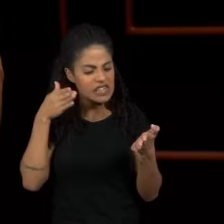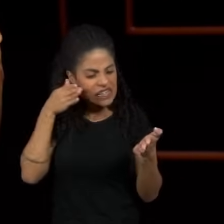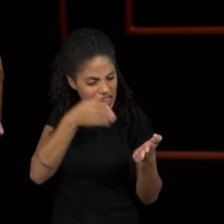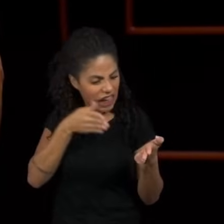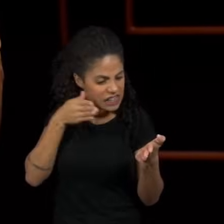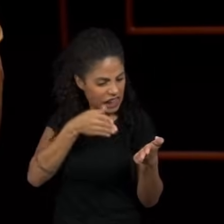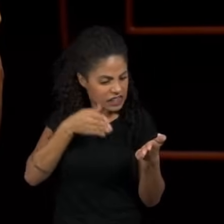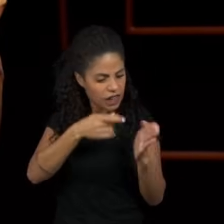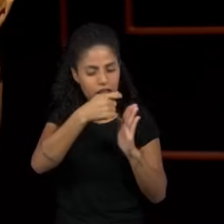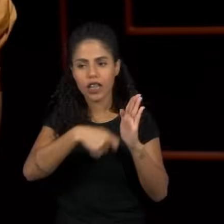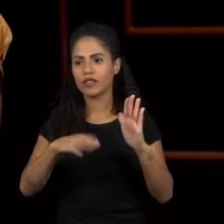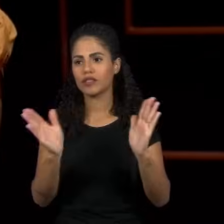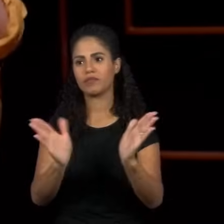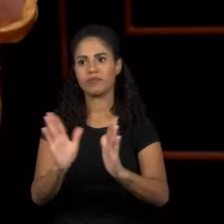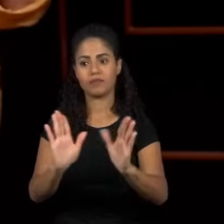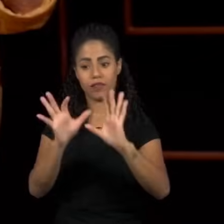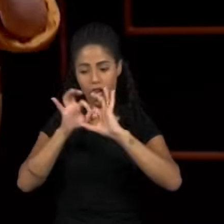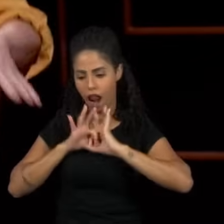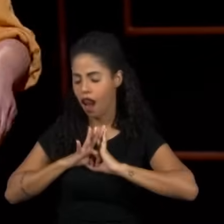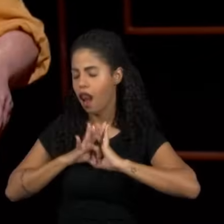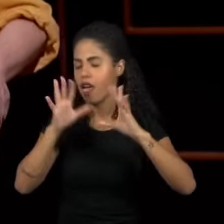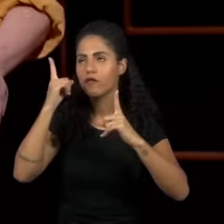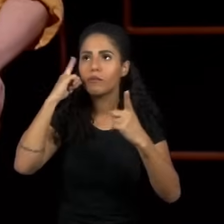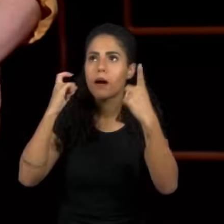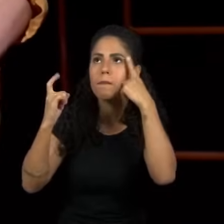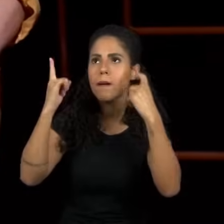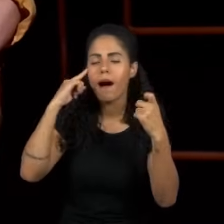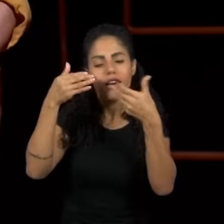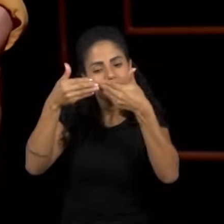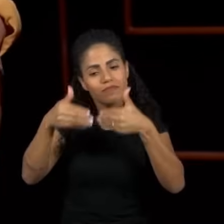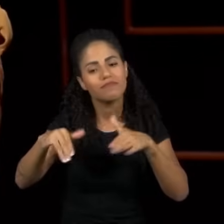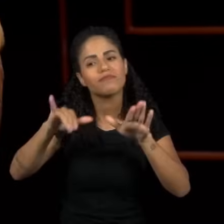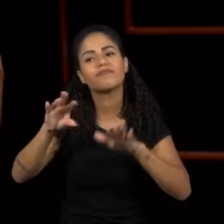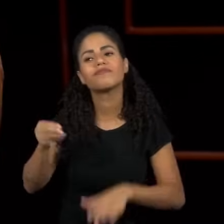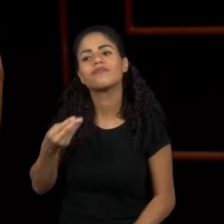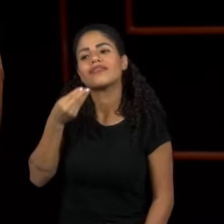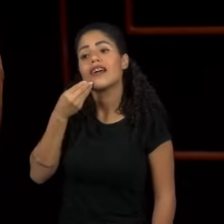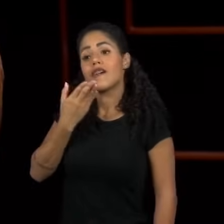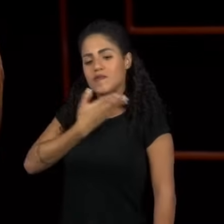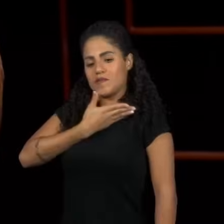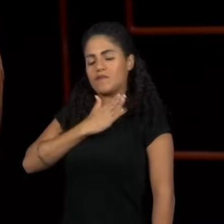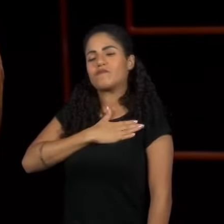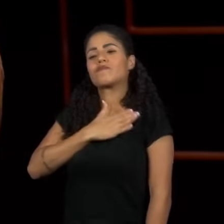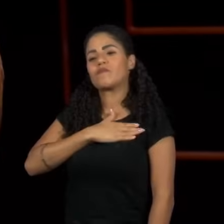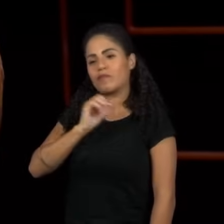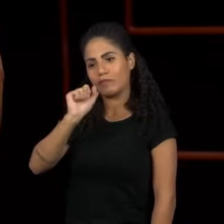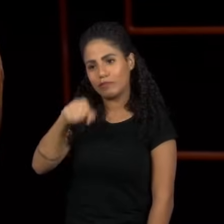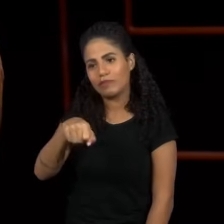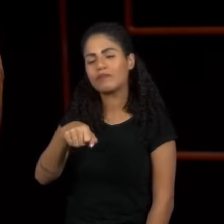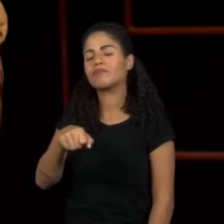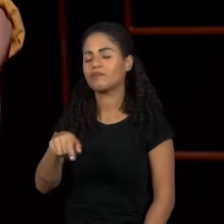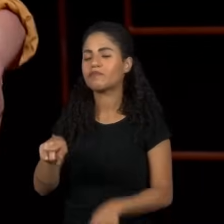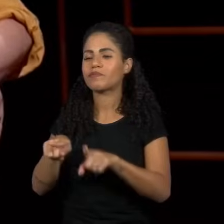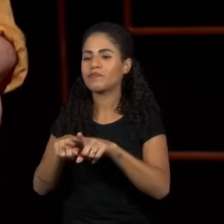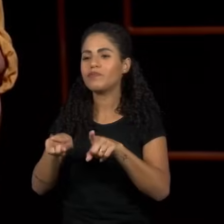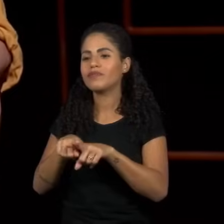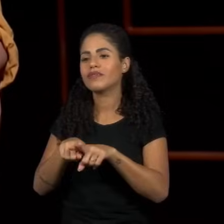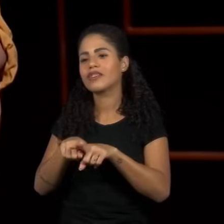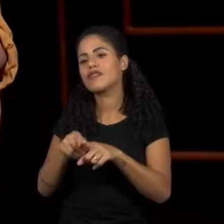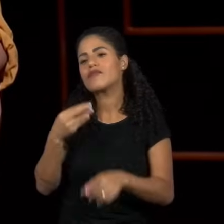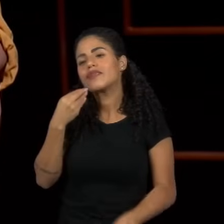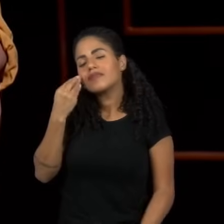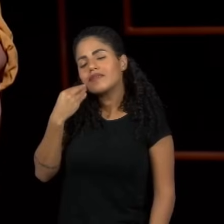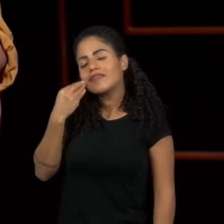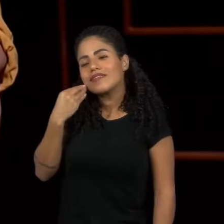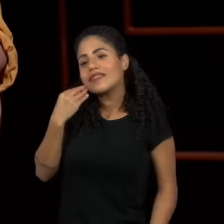seria o personagem. Também me abriu as portas. Ah, enfim, é um grande amigo e foi um grande privilégio